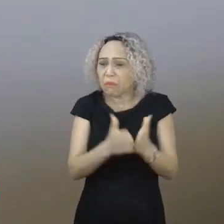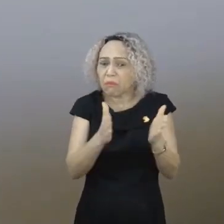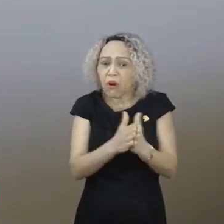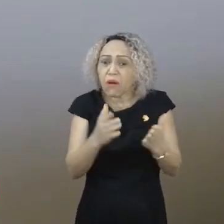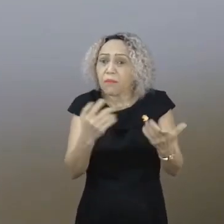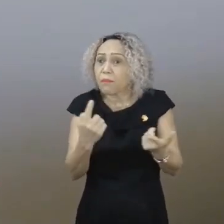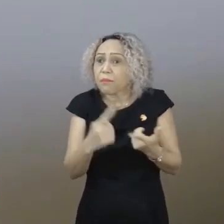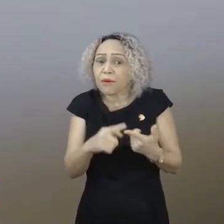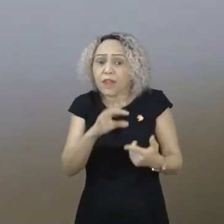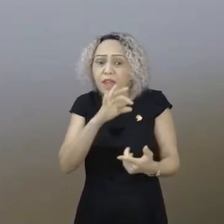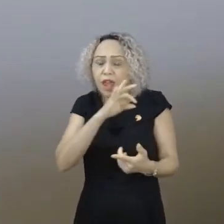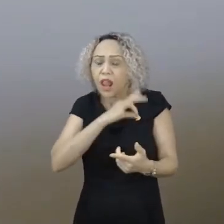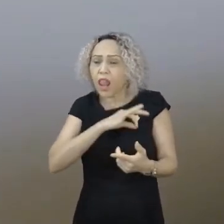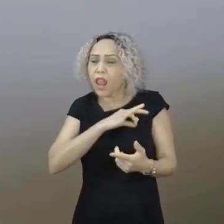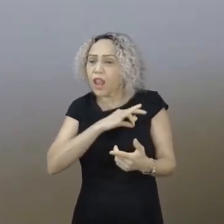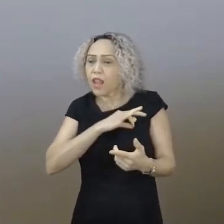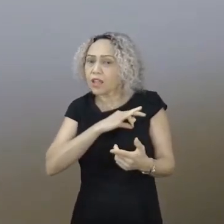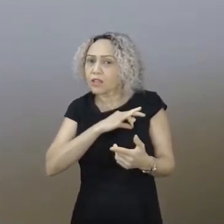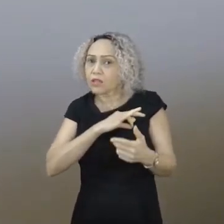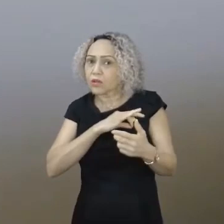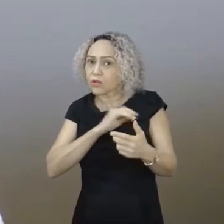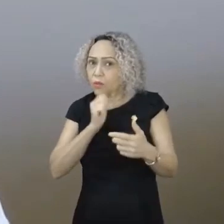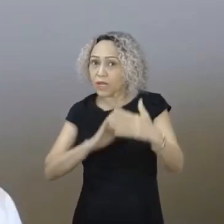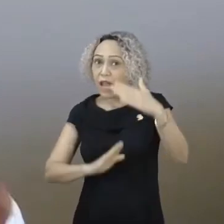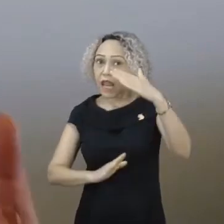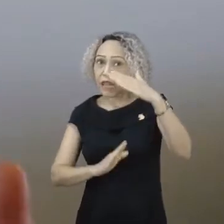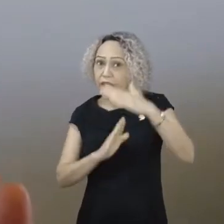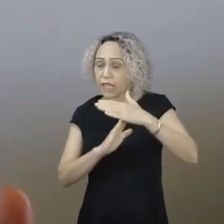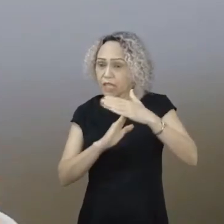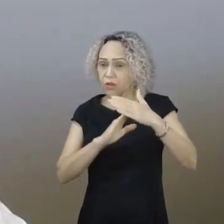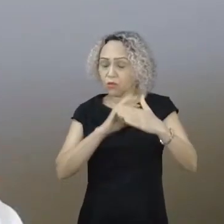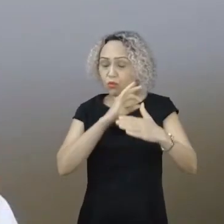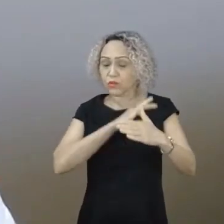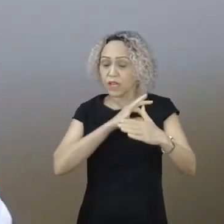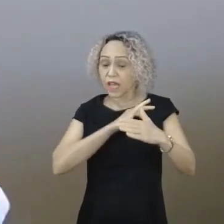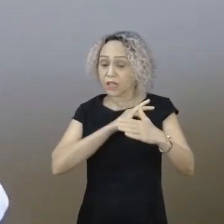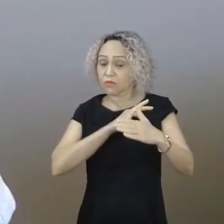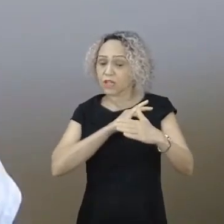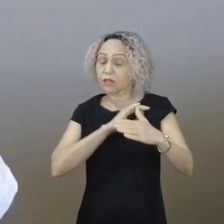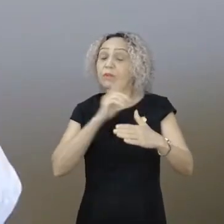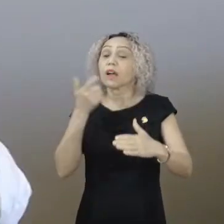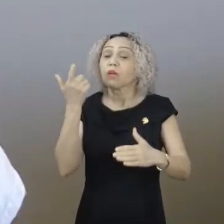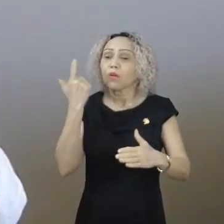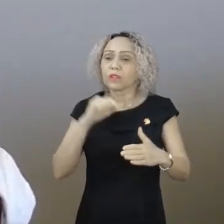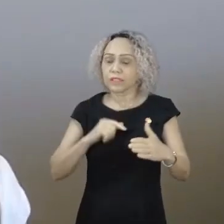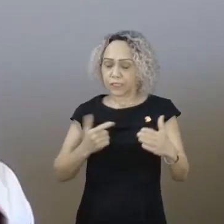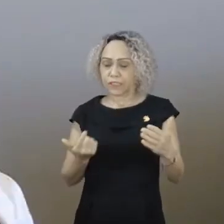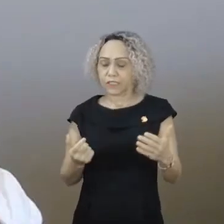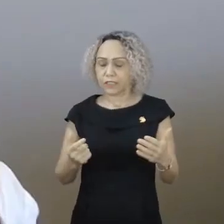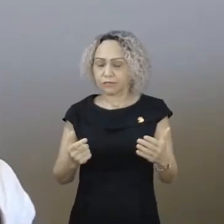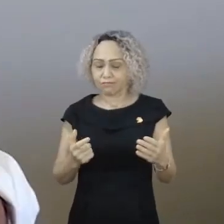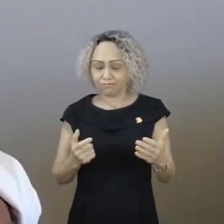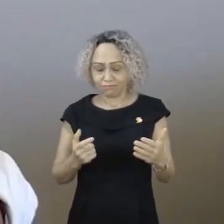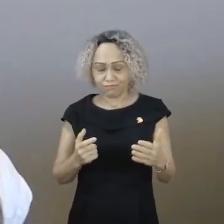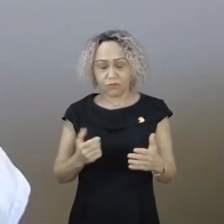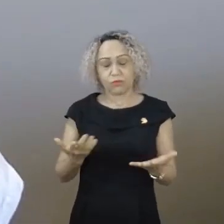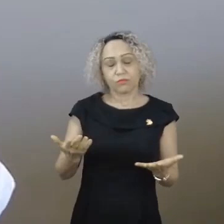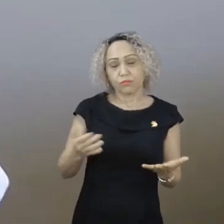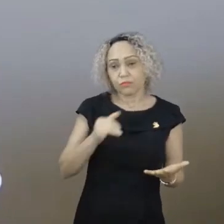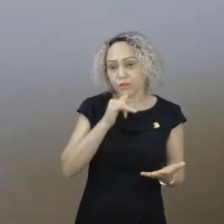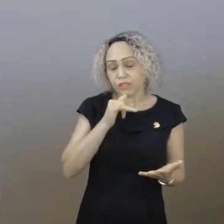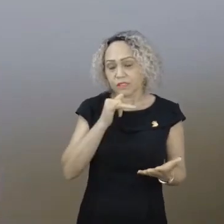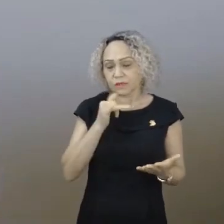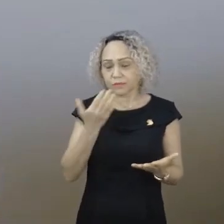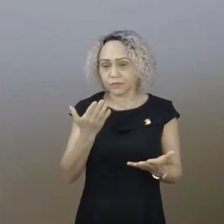pode ultrapassar a um salário mínimo. Isso não quer dizer, quando a renda per capita for 1,5, por